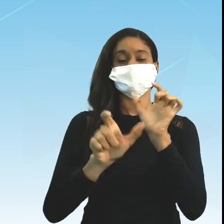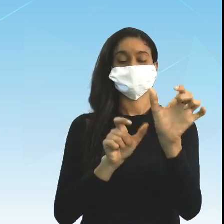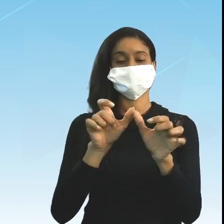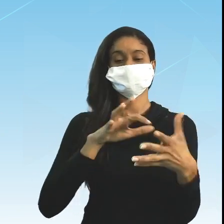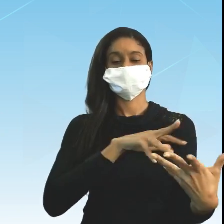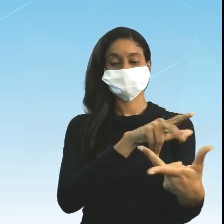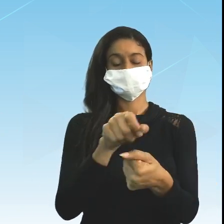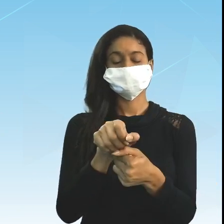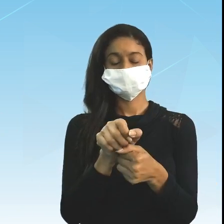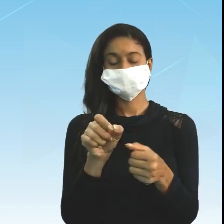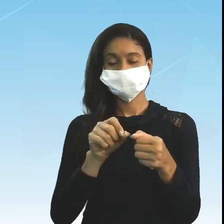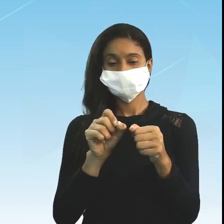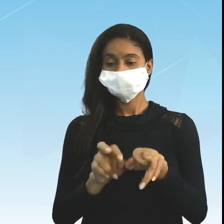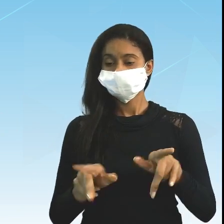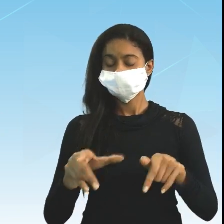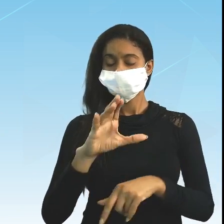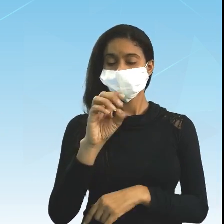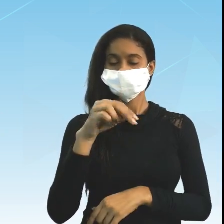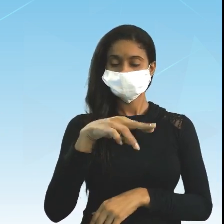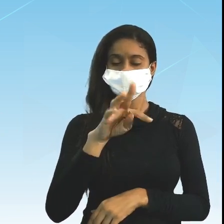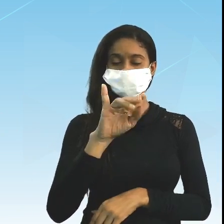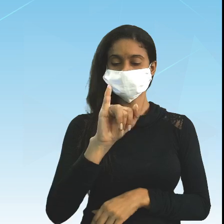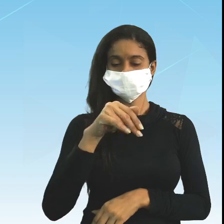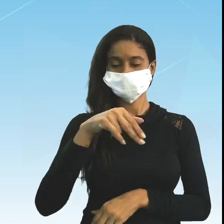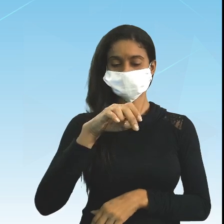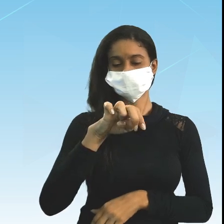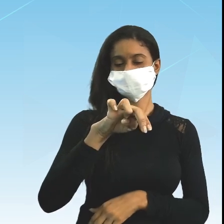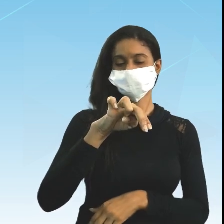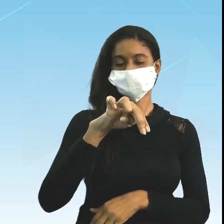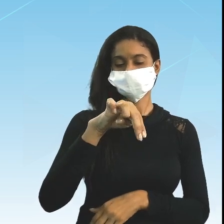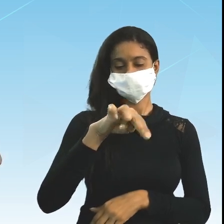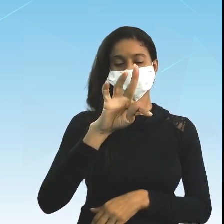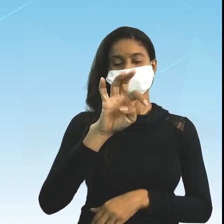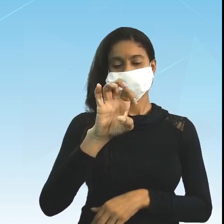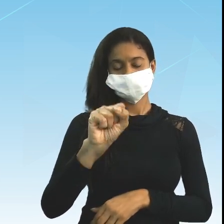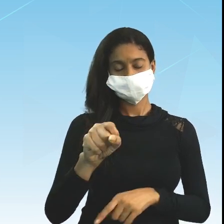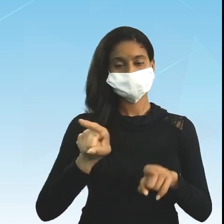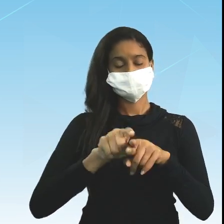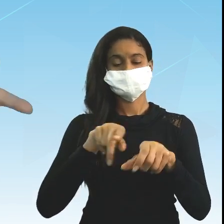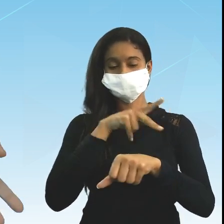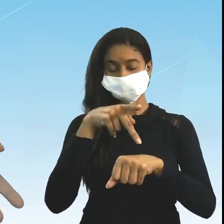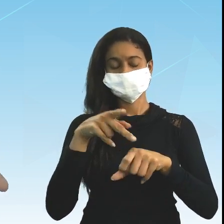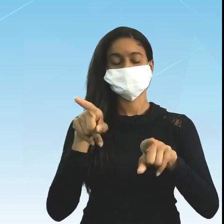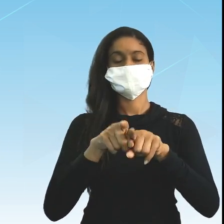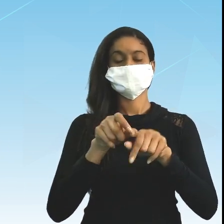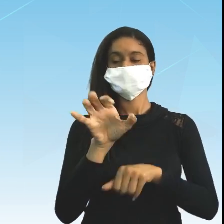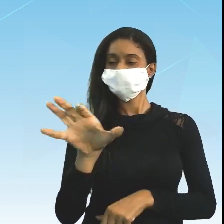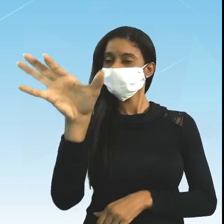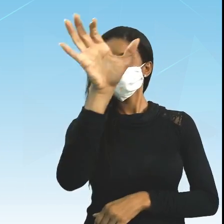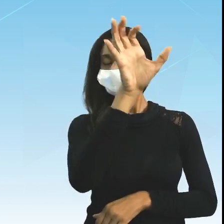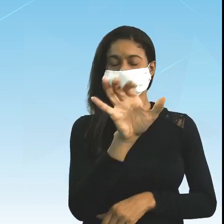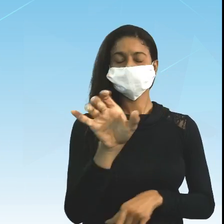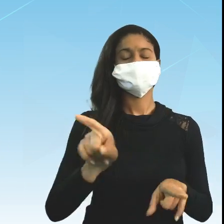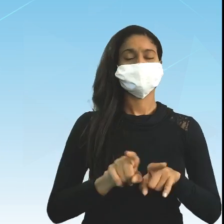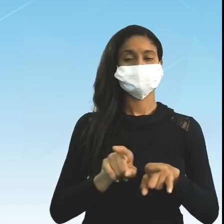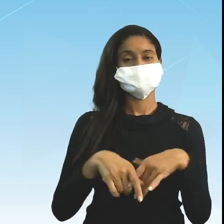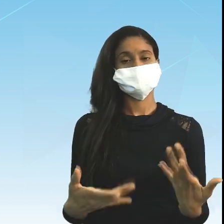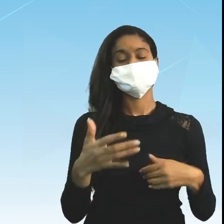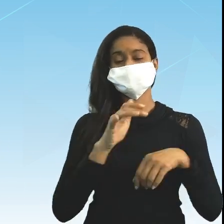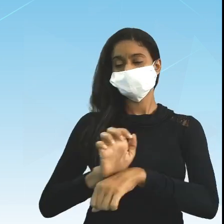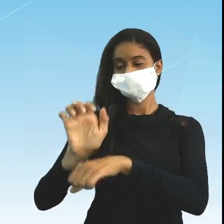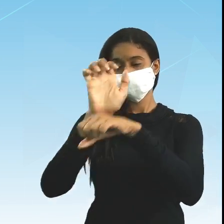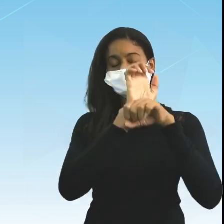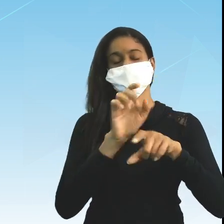mundo completamente diferente dos continentes, que tem 6 continentes, países, regiões, então,